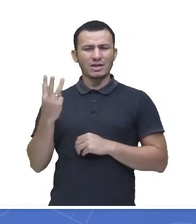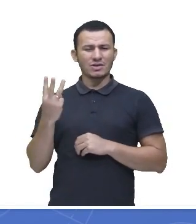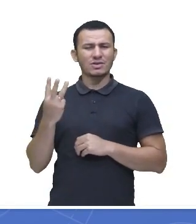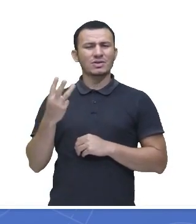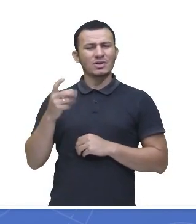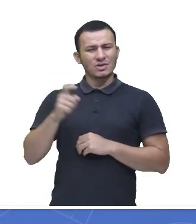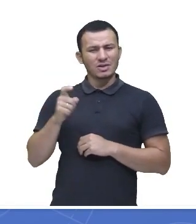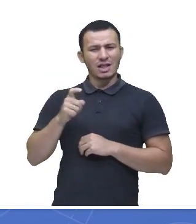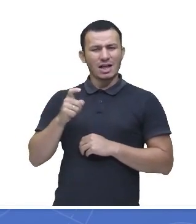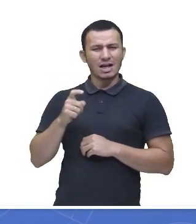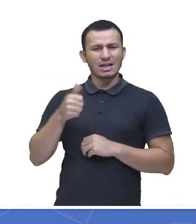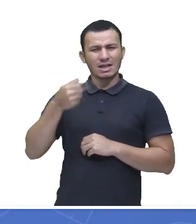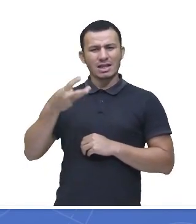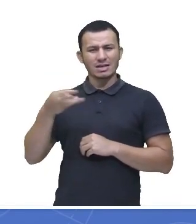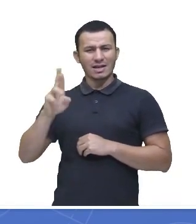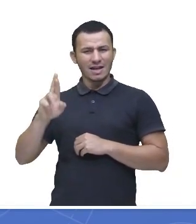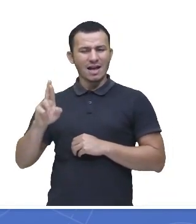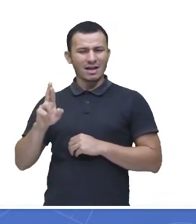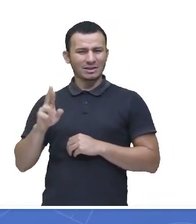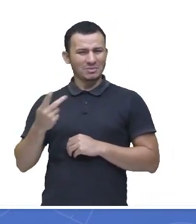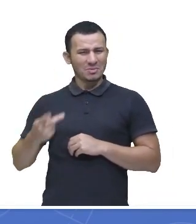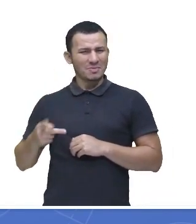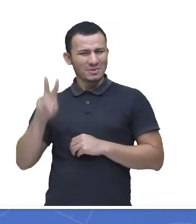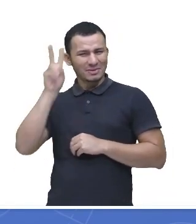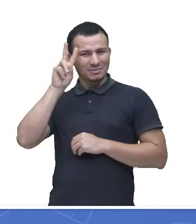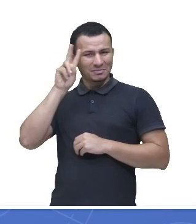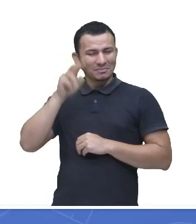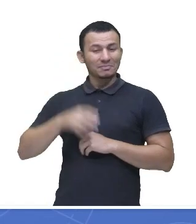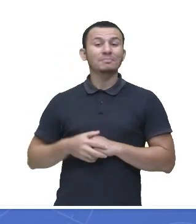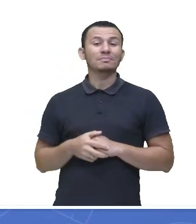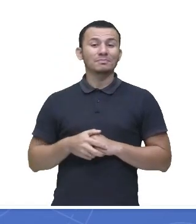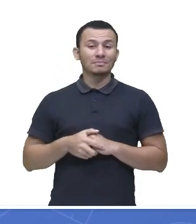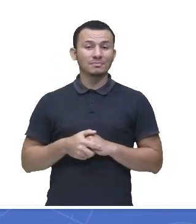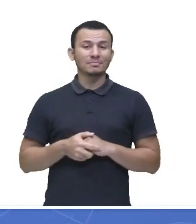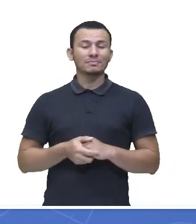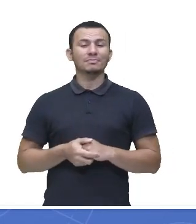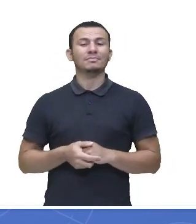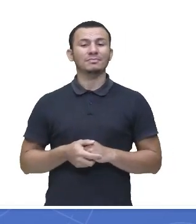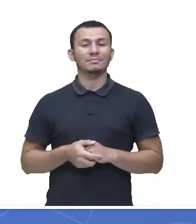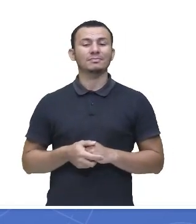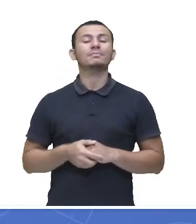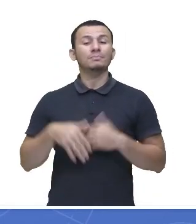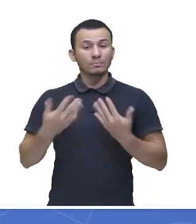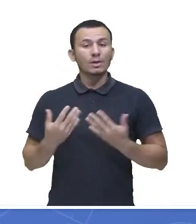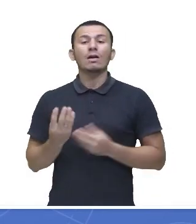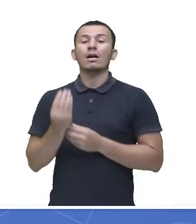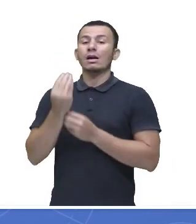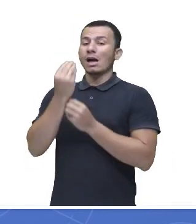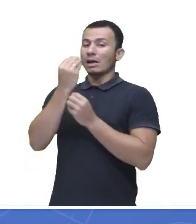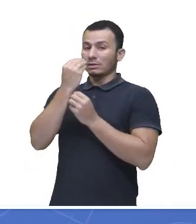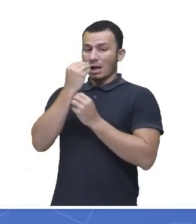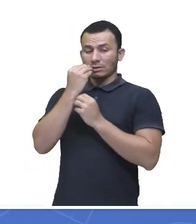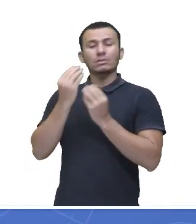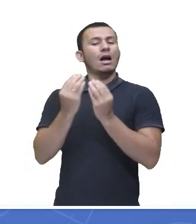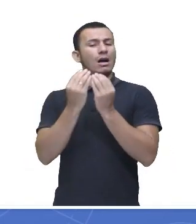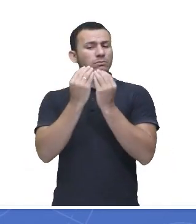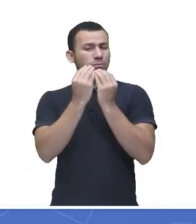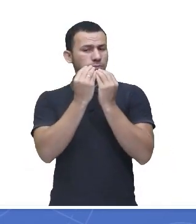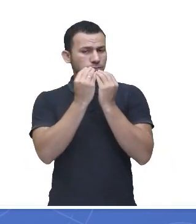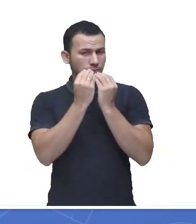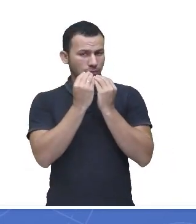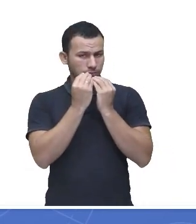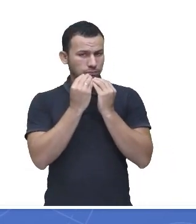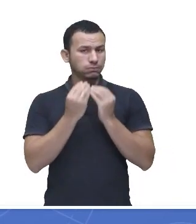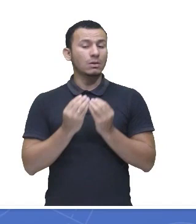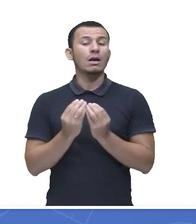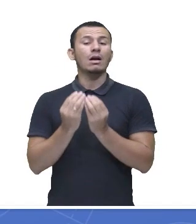3 x-saladas por 10, agora é por R$13, 15. E então eu vou mastiguei o meu x-salada e ali o primeiro,